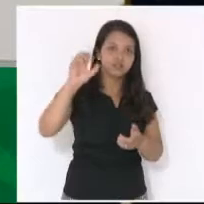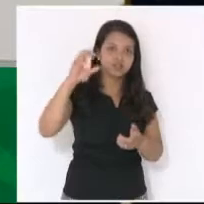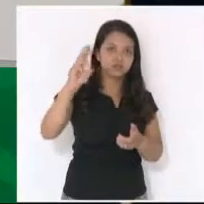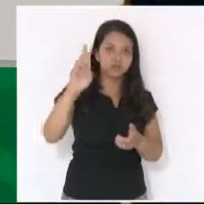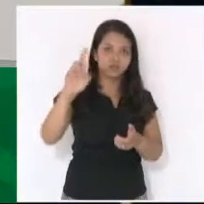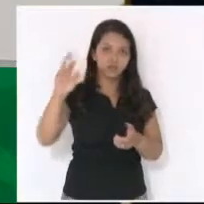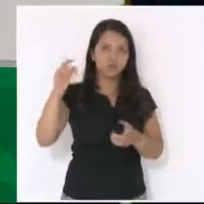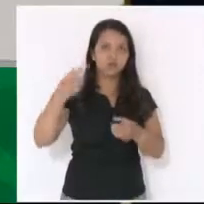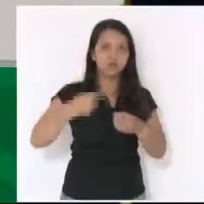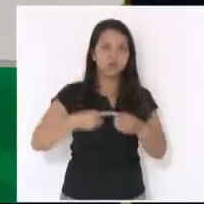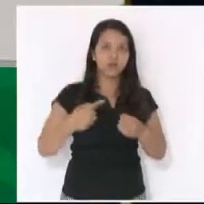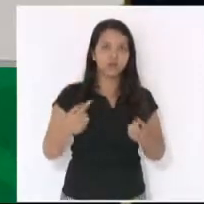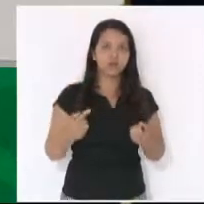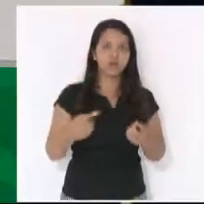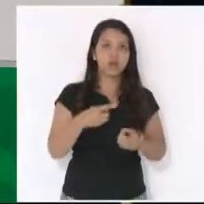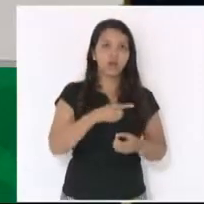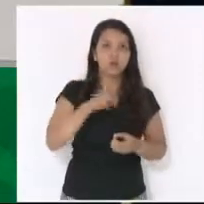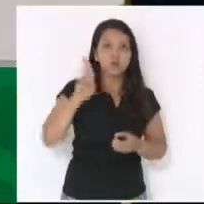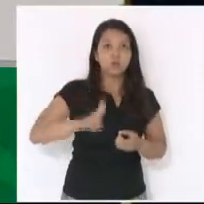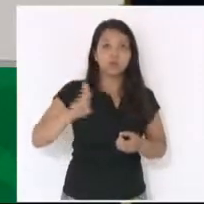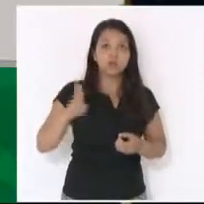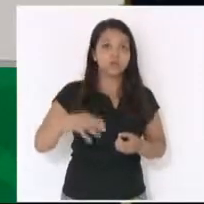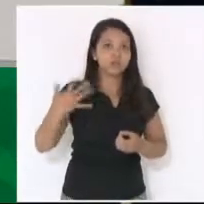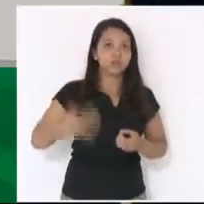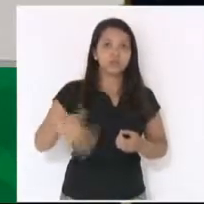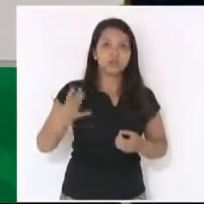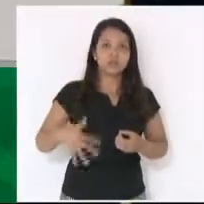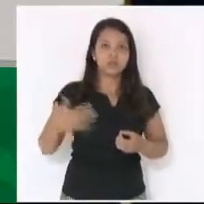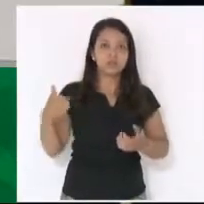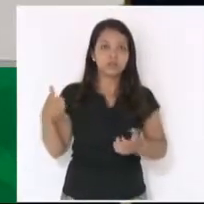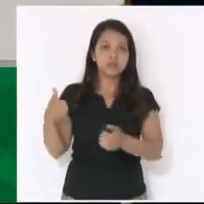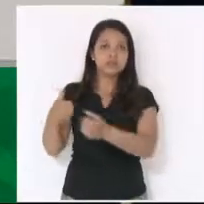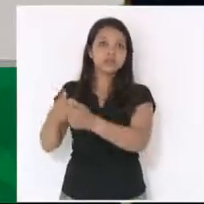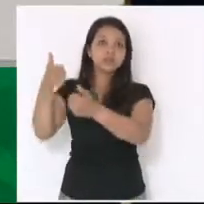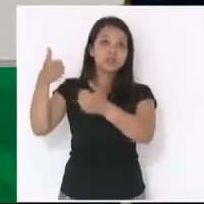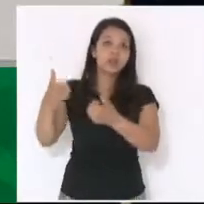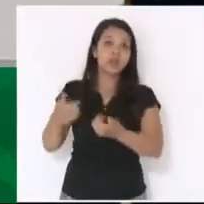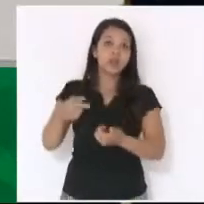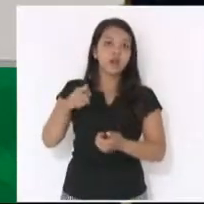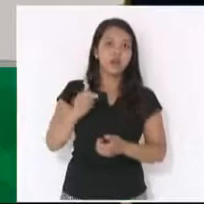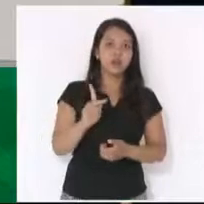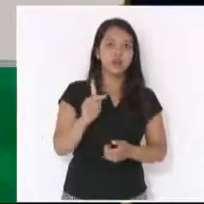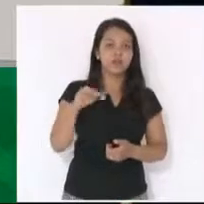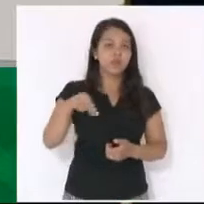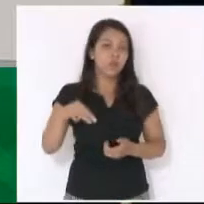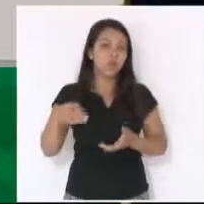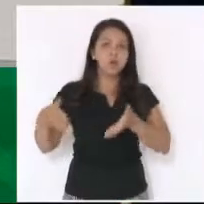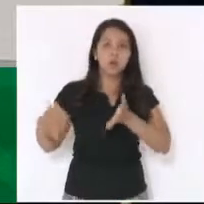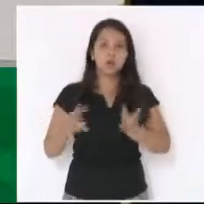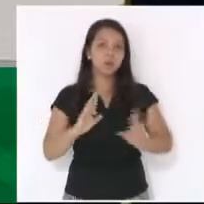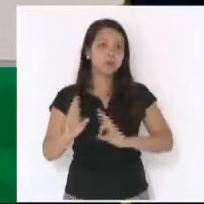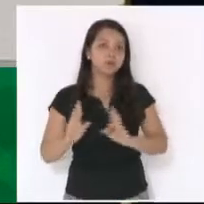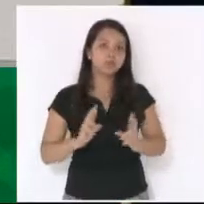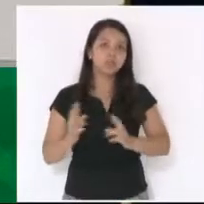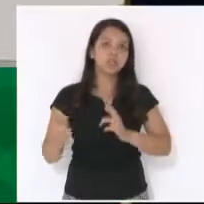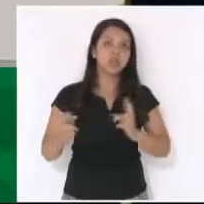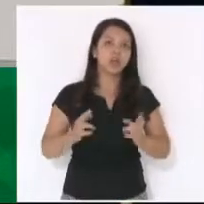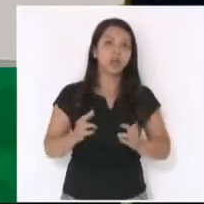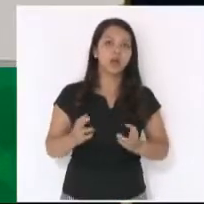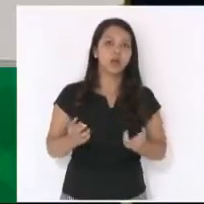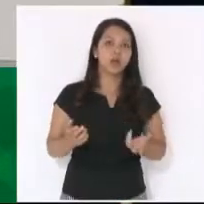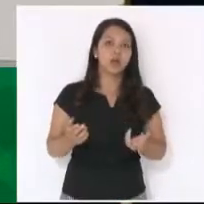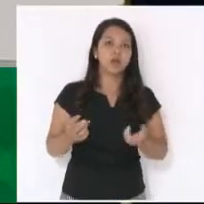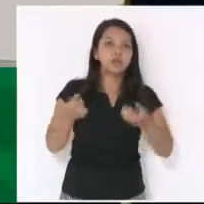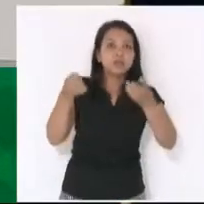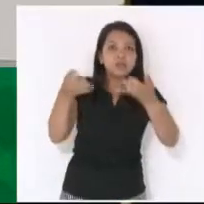precisamos de urgência ocorreu um acidente aqui no quê Oi total da rodovia Dalton